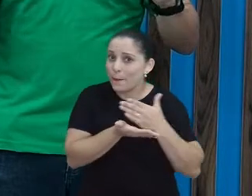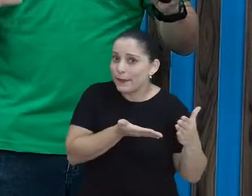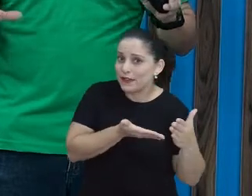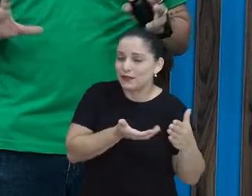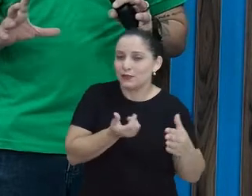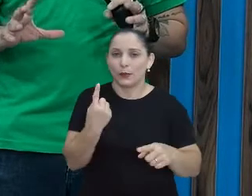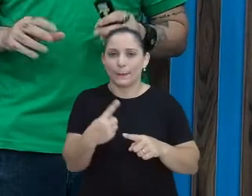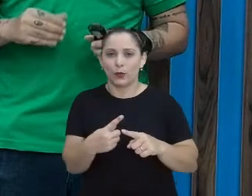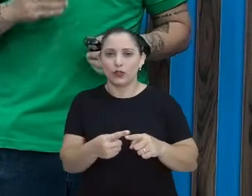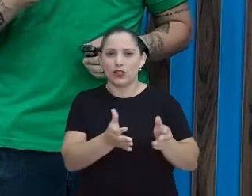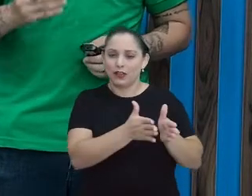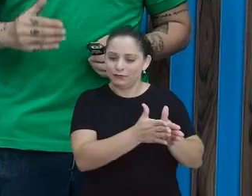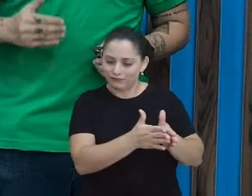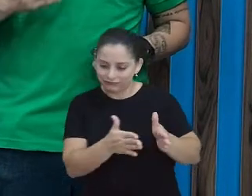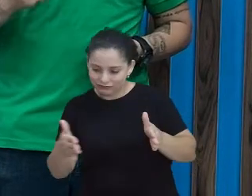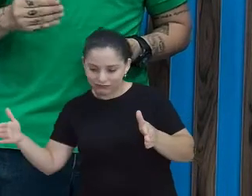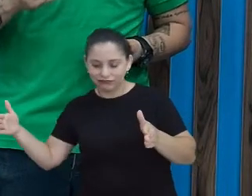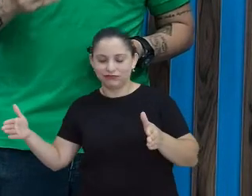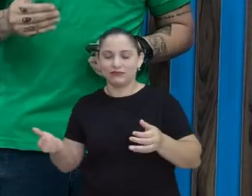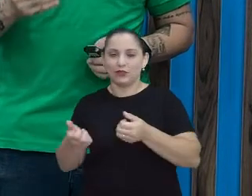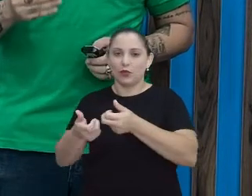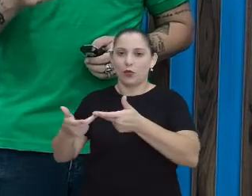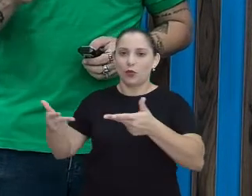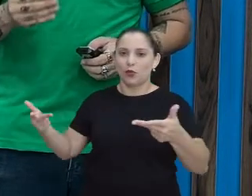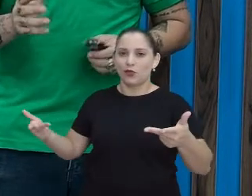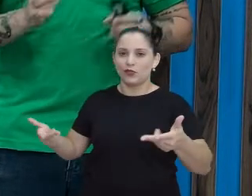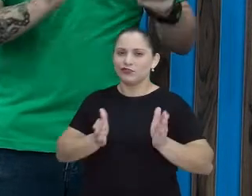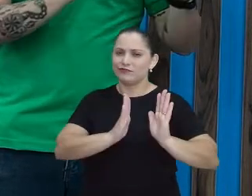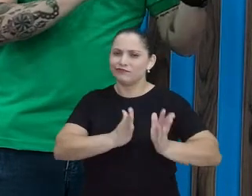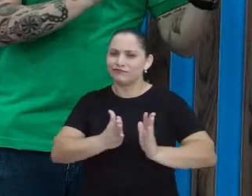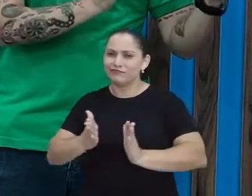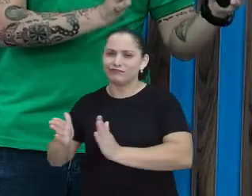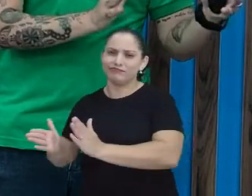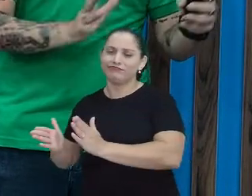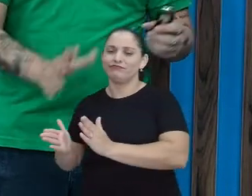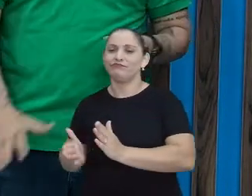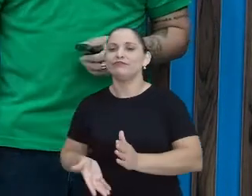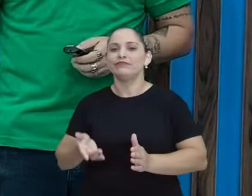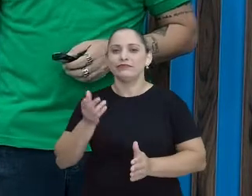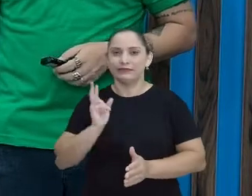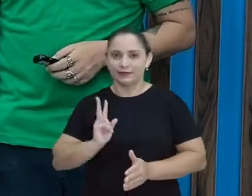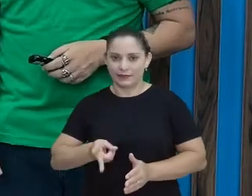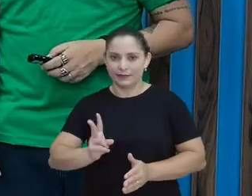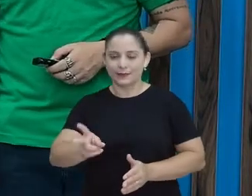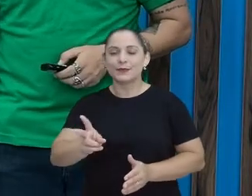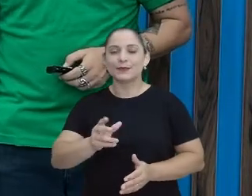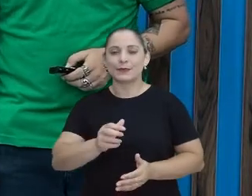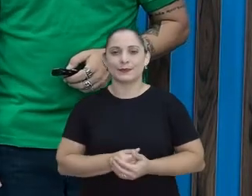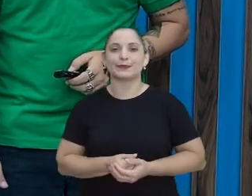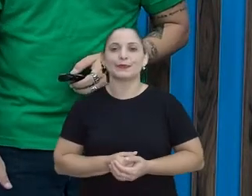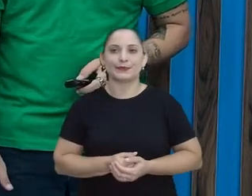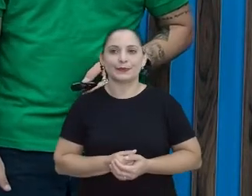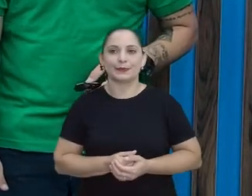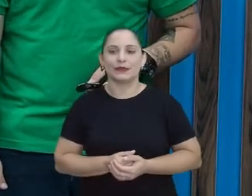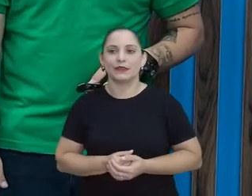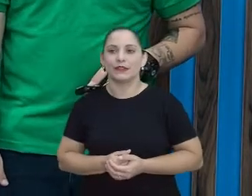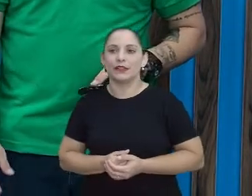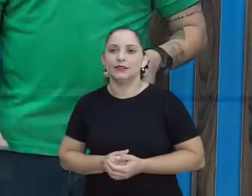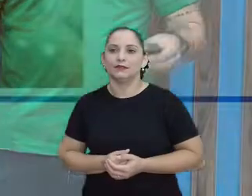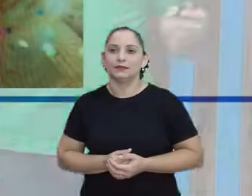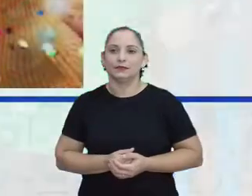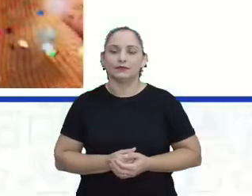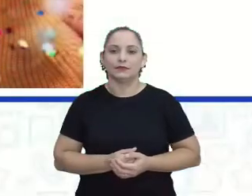muitas situações onde a gente vai ver pausadamente, a gente vai ver cada uma dessas situações aí, tá